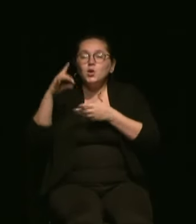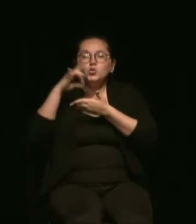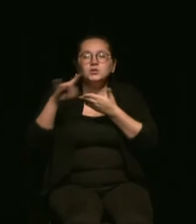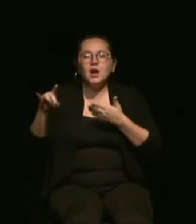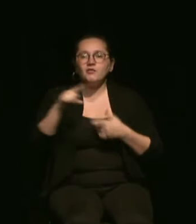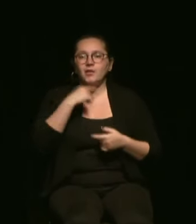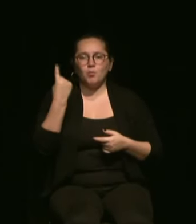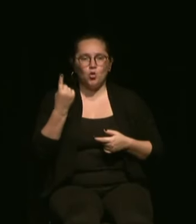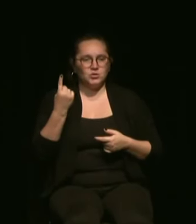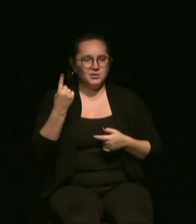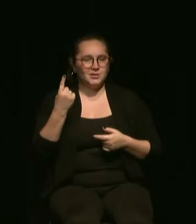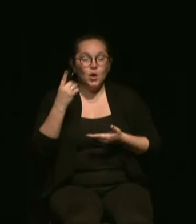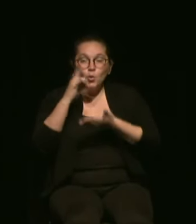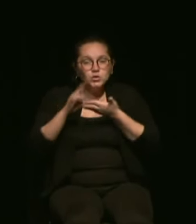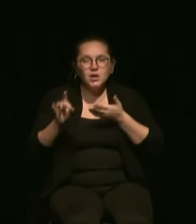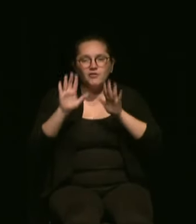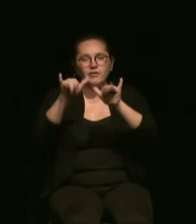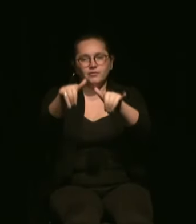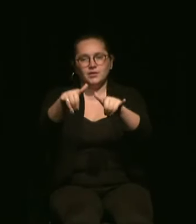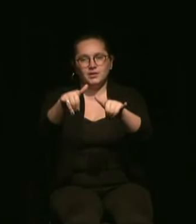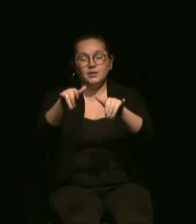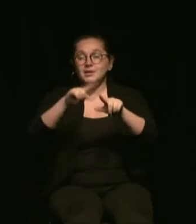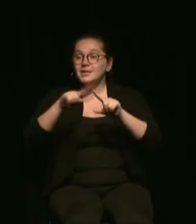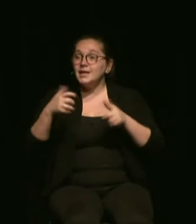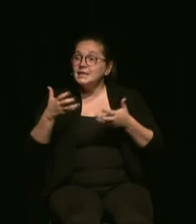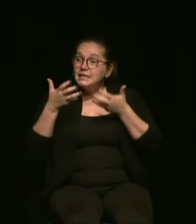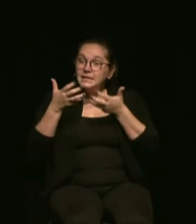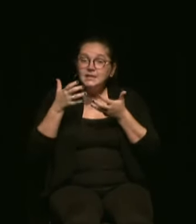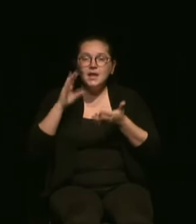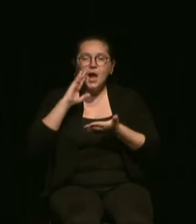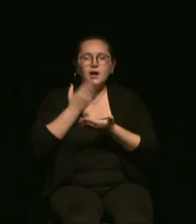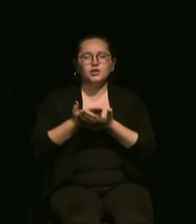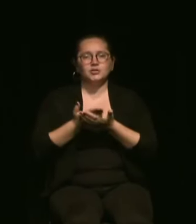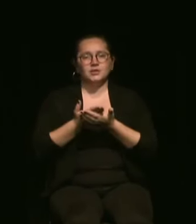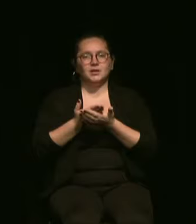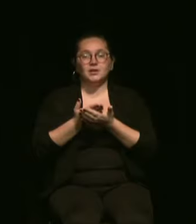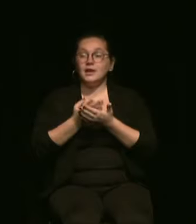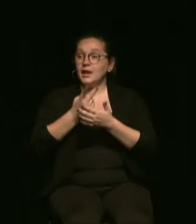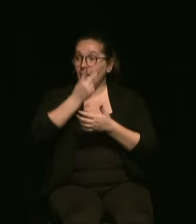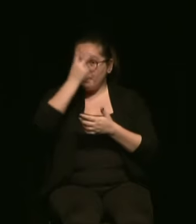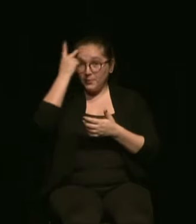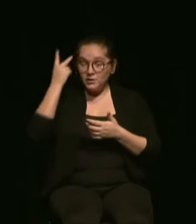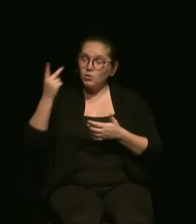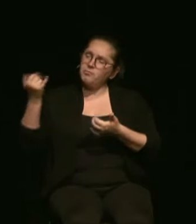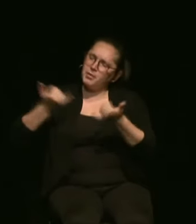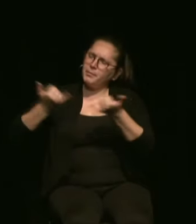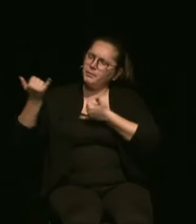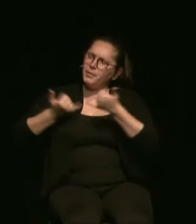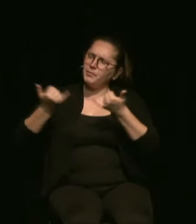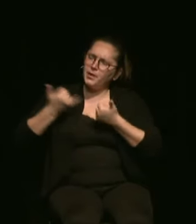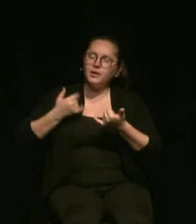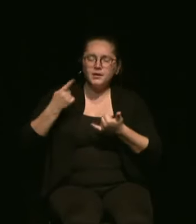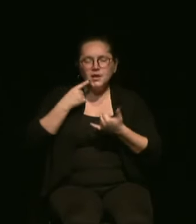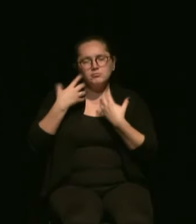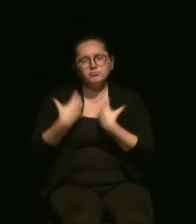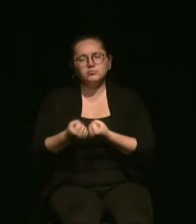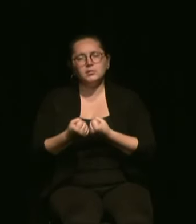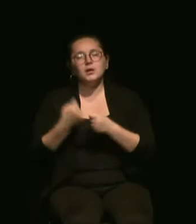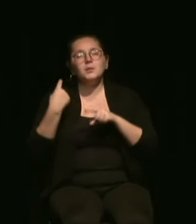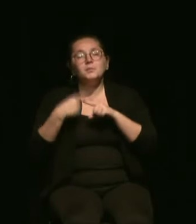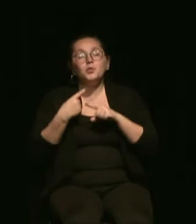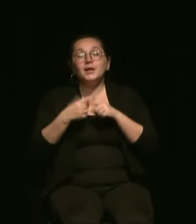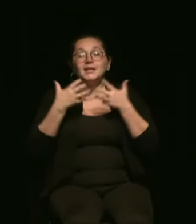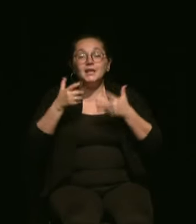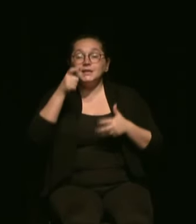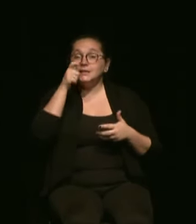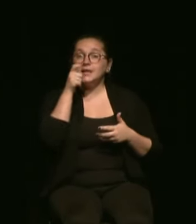da morte e do fim, e ele queria acreditar, e queria que alguém o convencesse a acreditar. Ele era